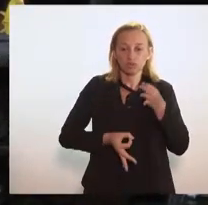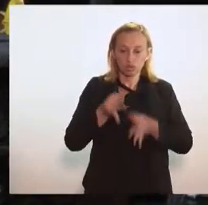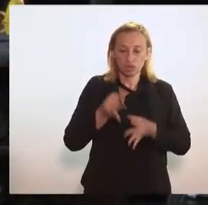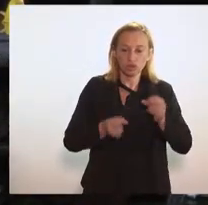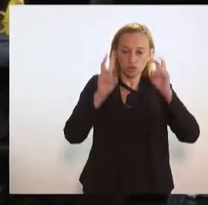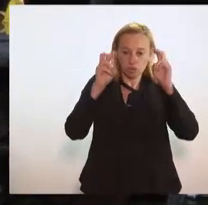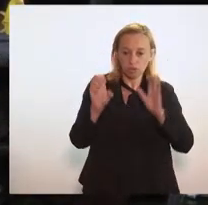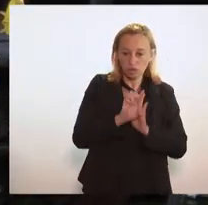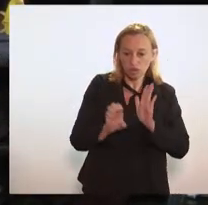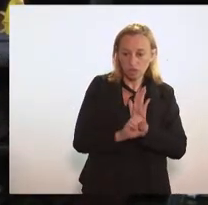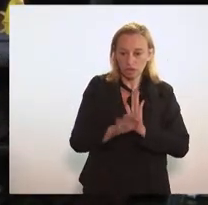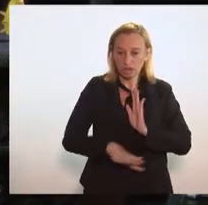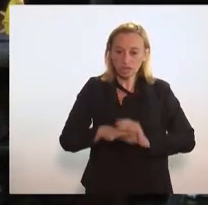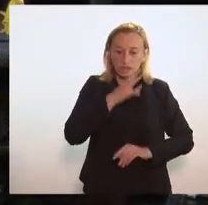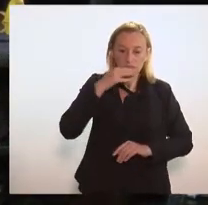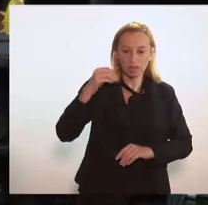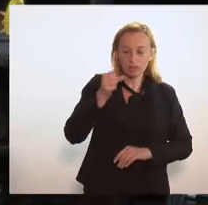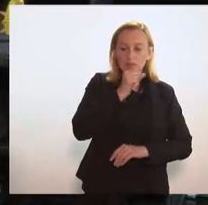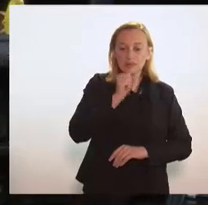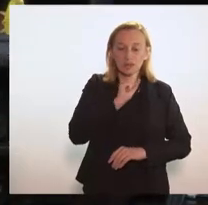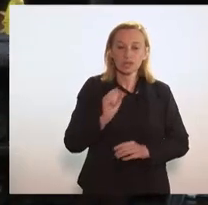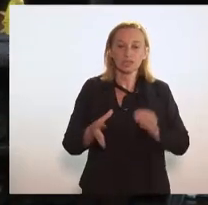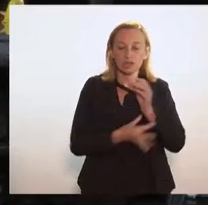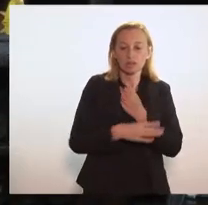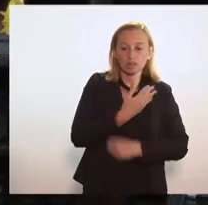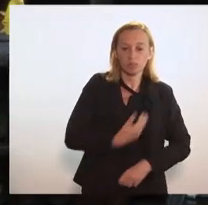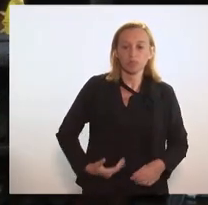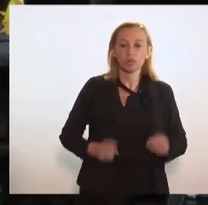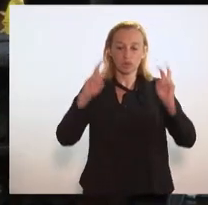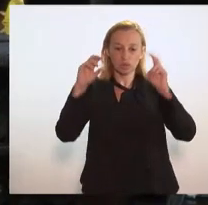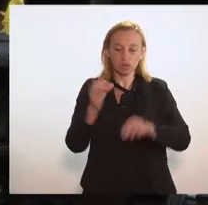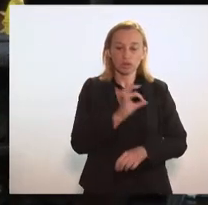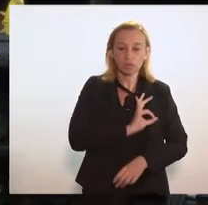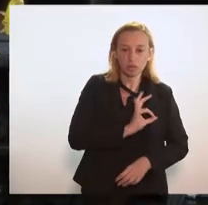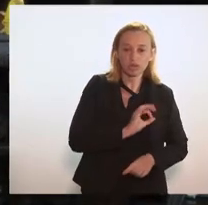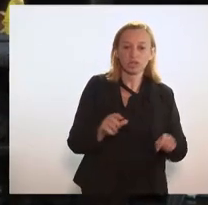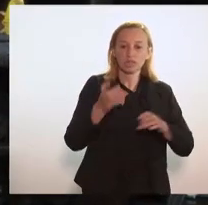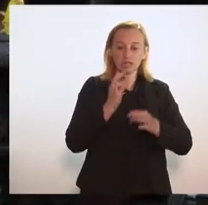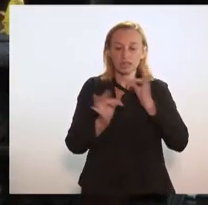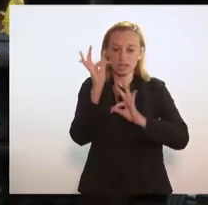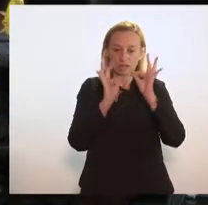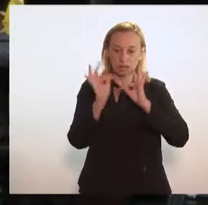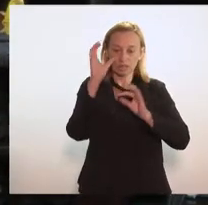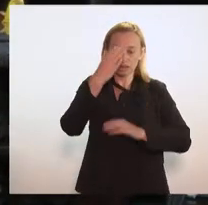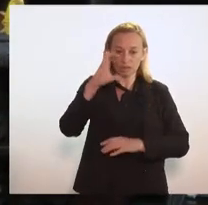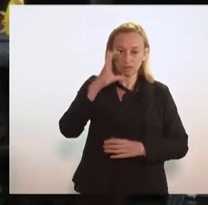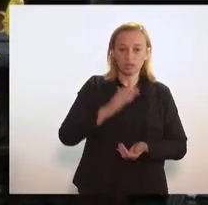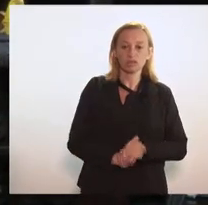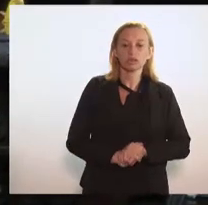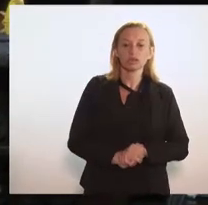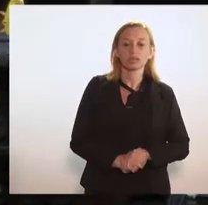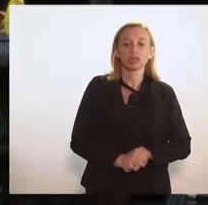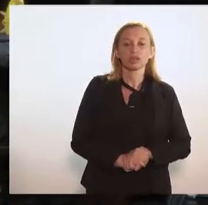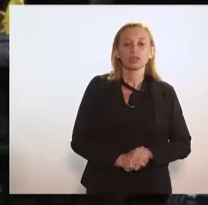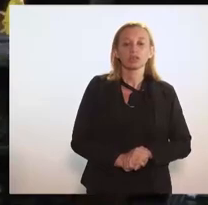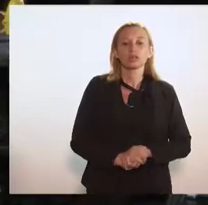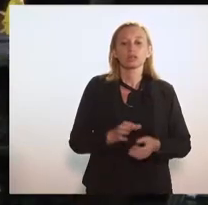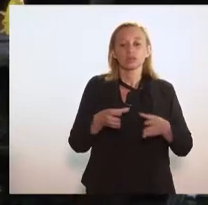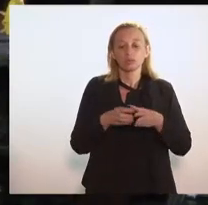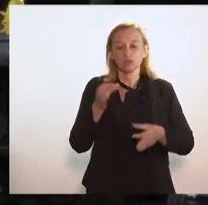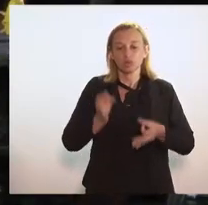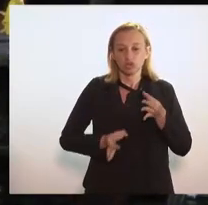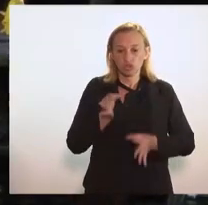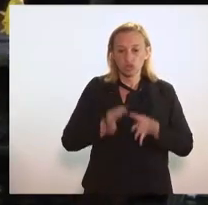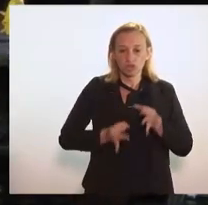Justiça de assuntos da criança do Adolescente do Idoso segurança pública e assuntos de polícia e esse tecnologia LED que parecer pela comissão de força a